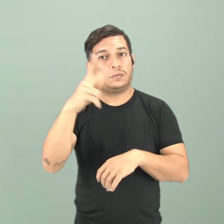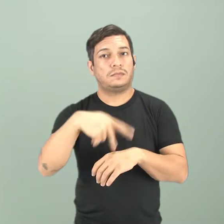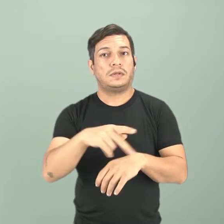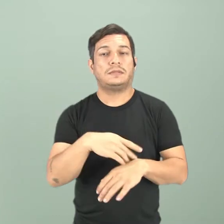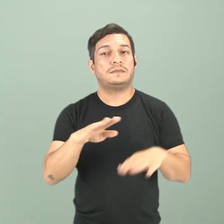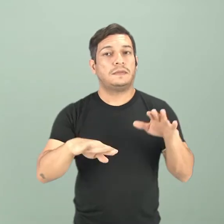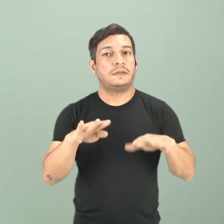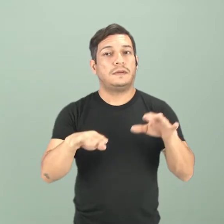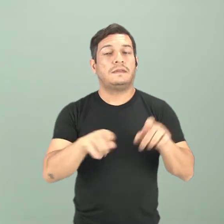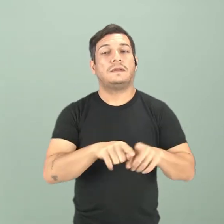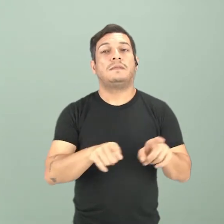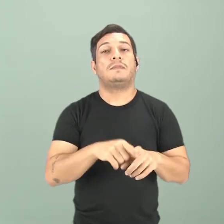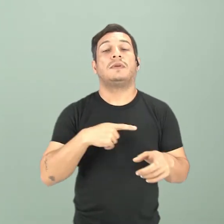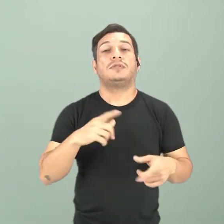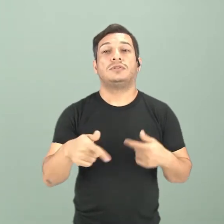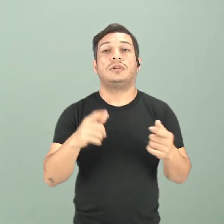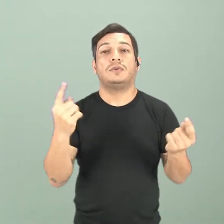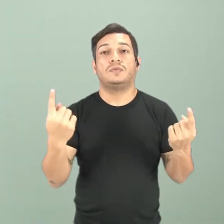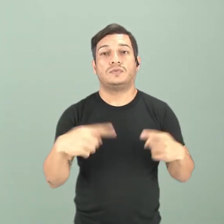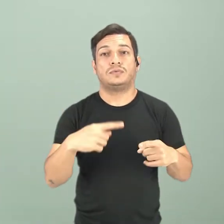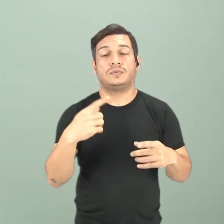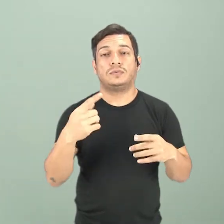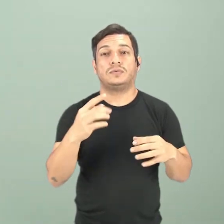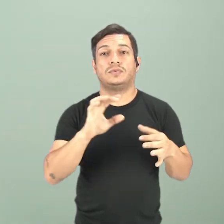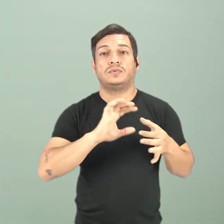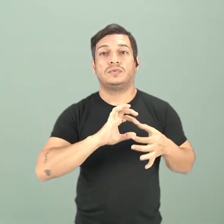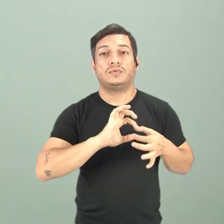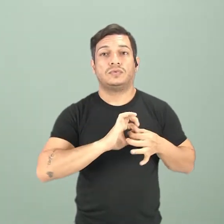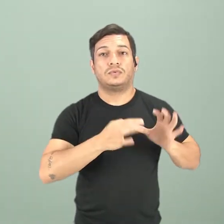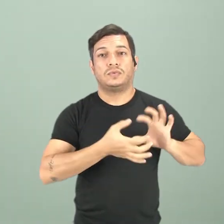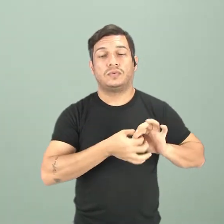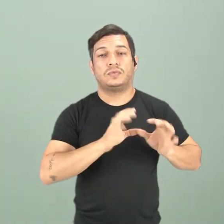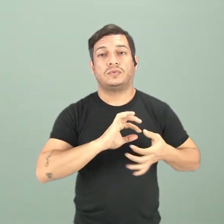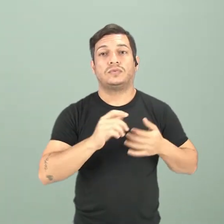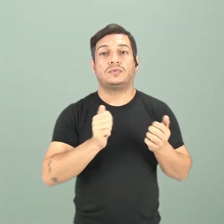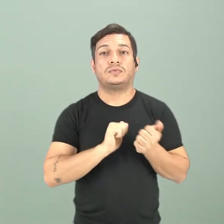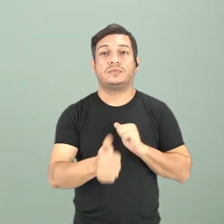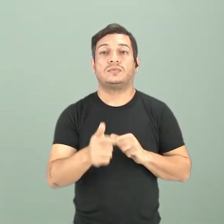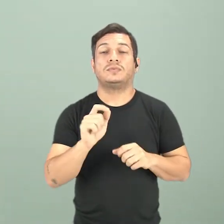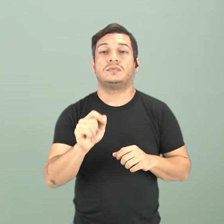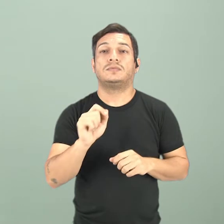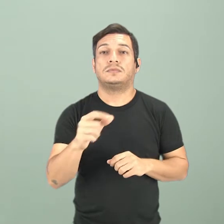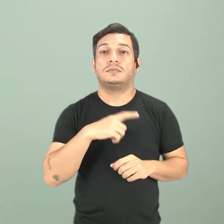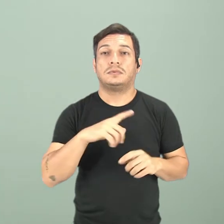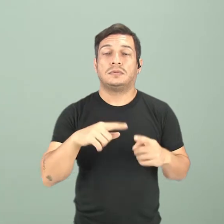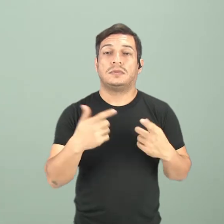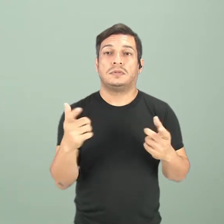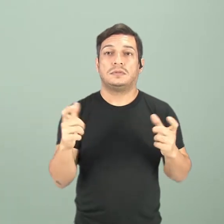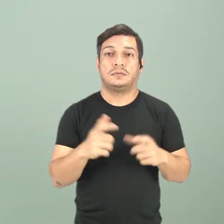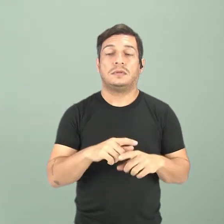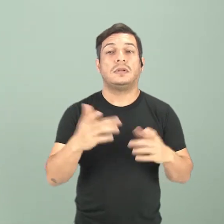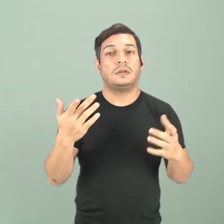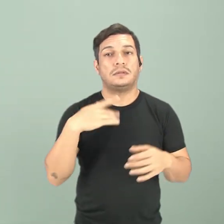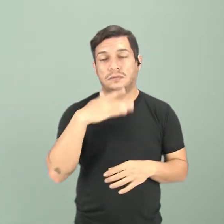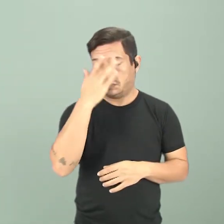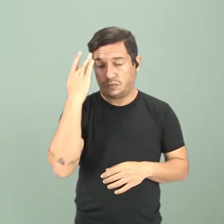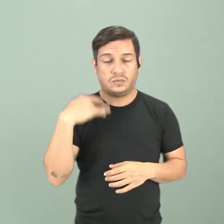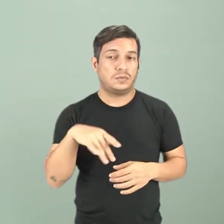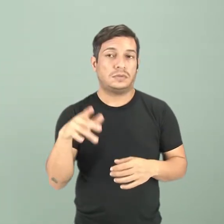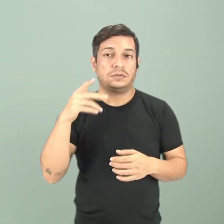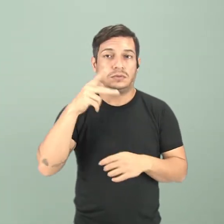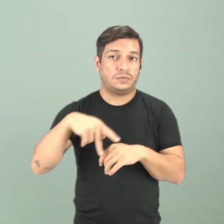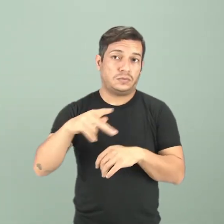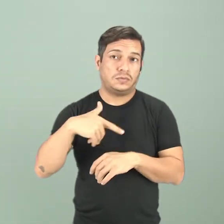Jogos Olímpicos, por exemplo, aumentava, quando não tinha, diminuía. Então, mas, de qualquer forma, o estrangeiro não era considerado